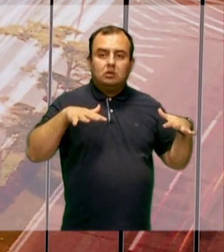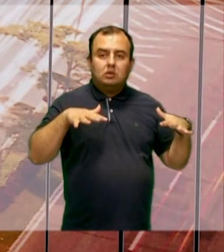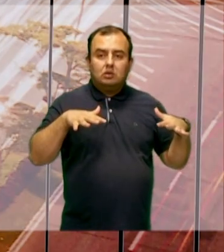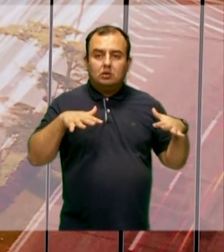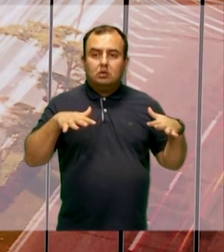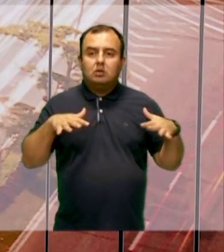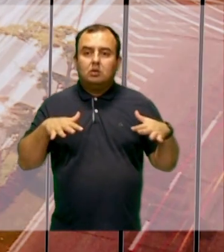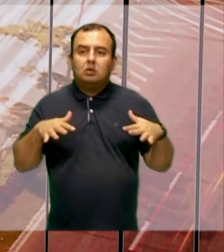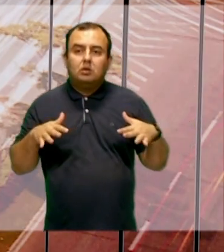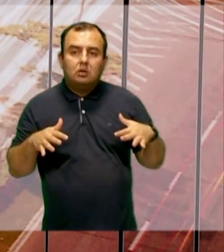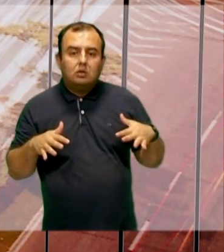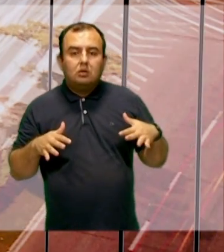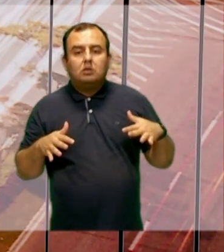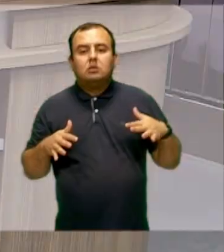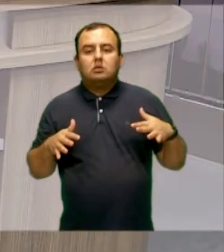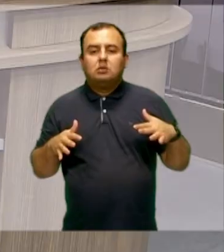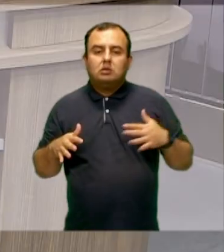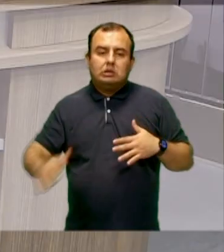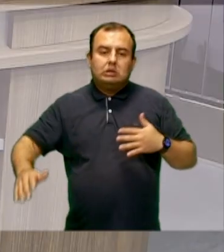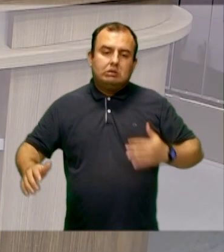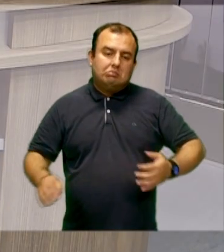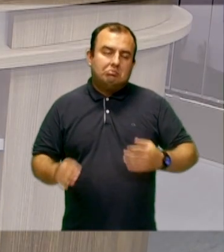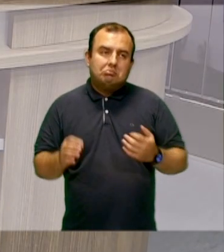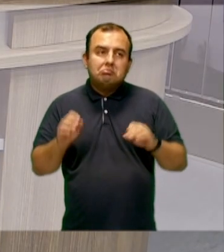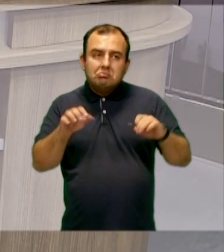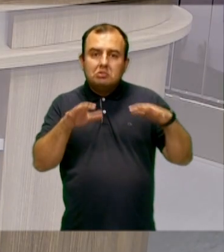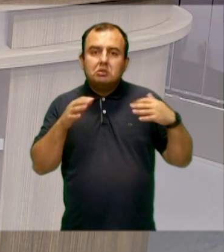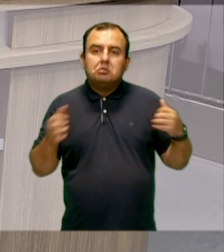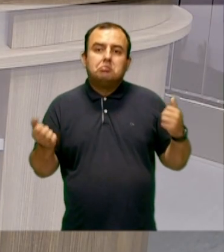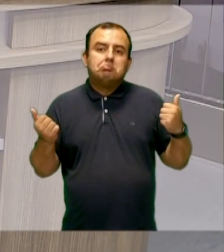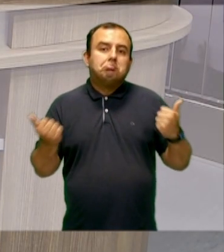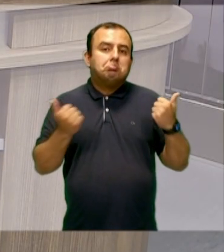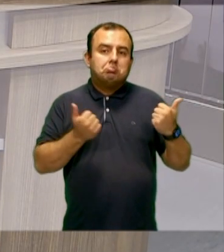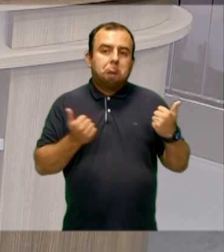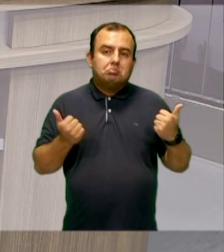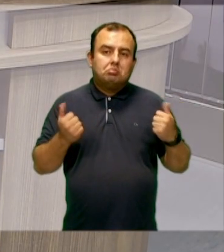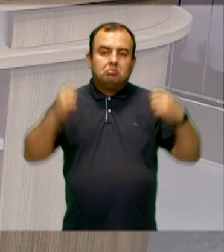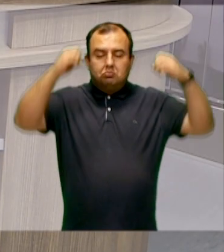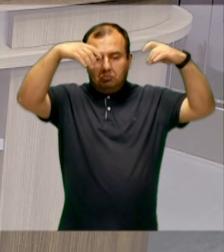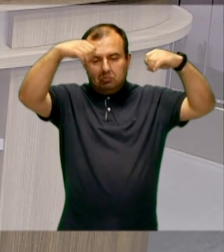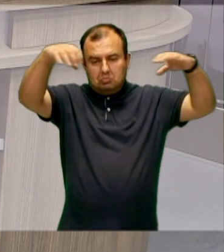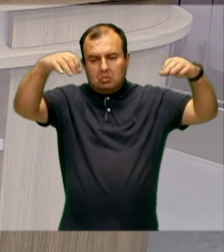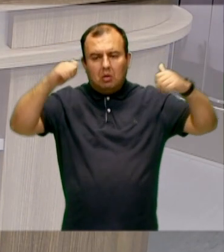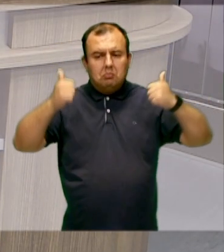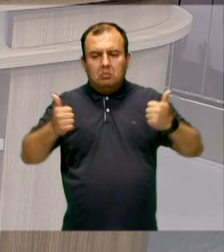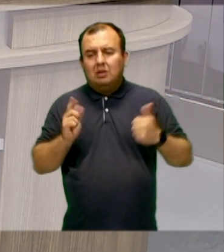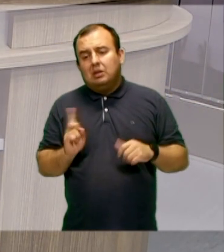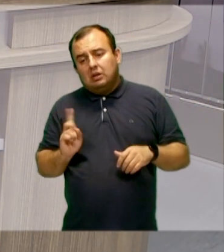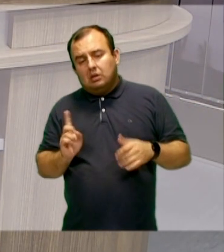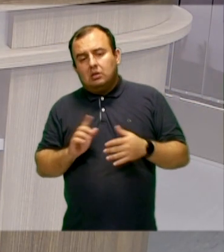já era, digamos assim, já não estava lá grande coisa, com iluminação,